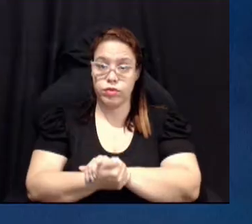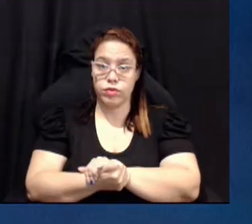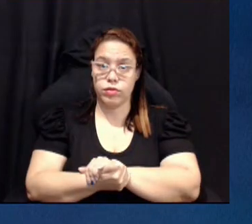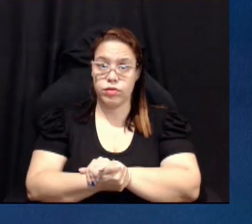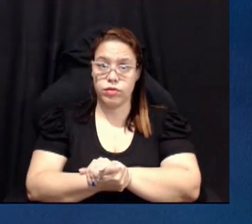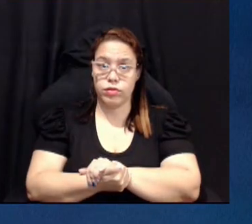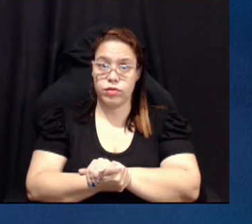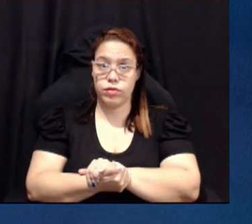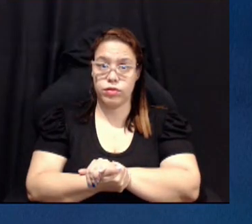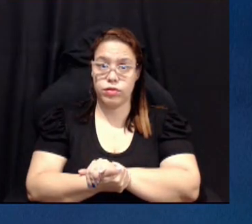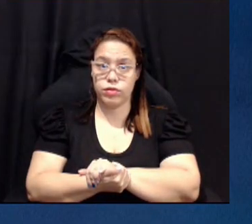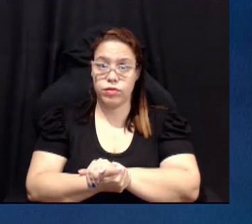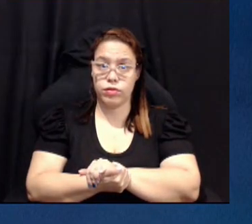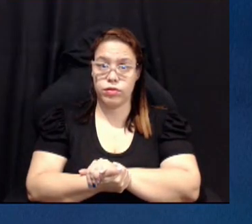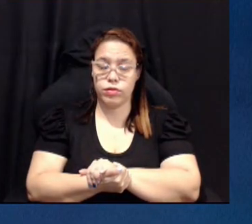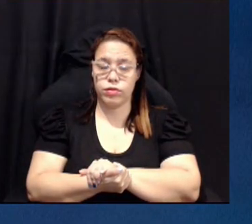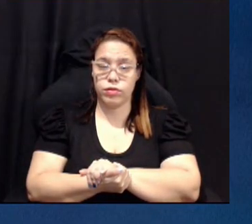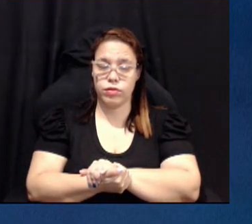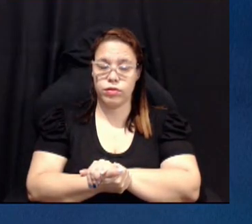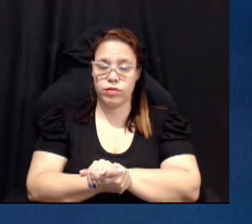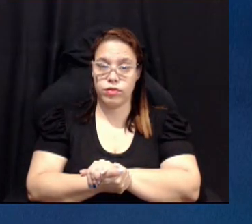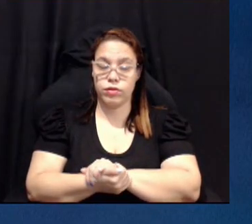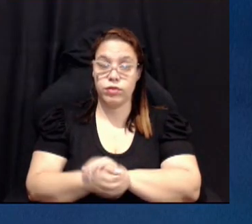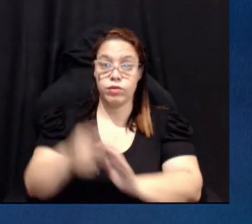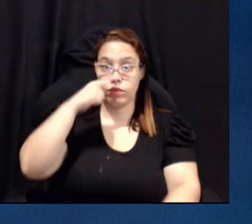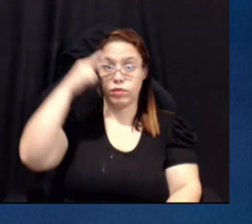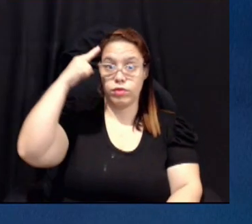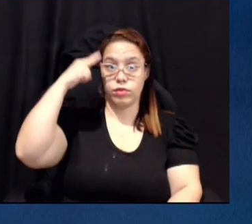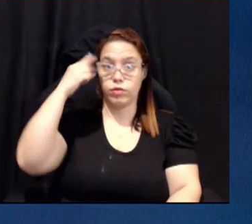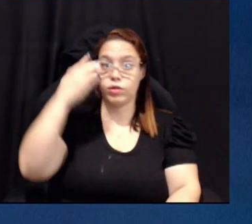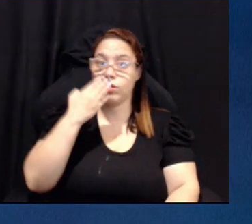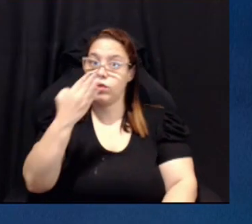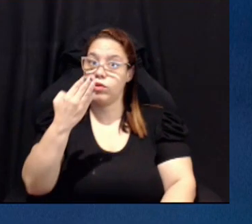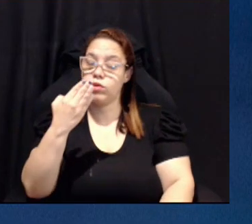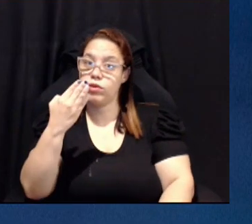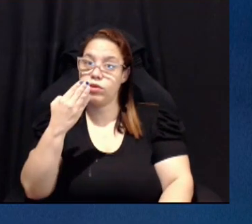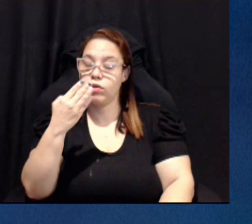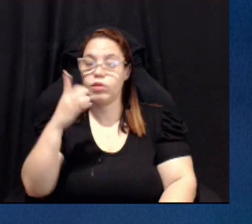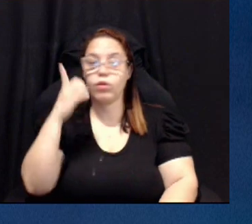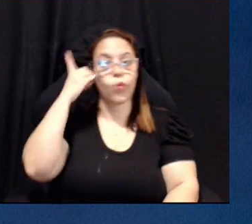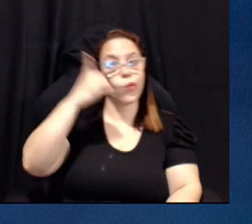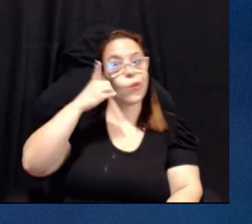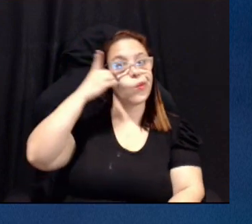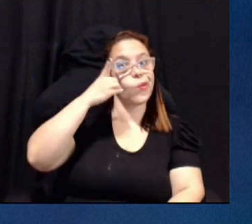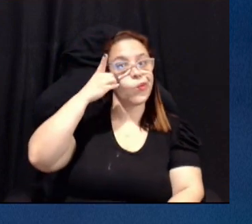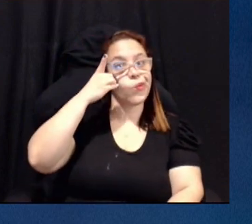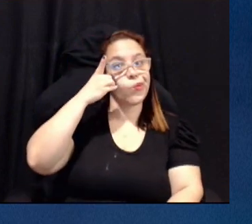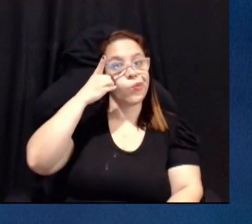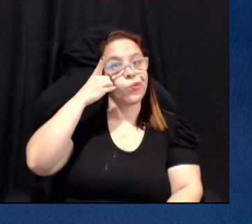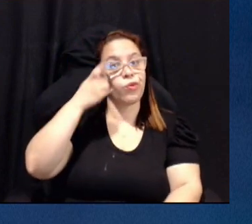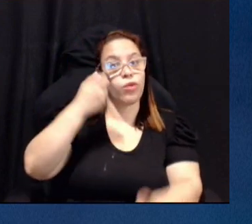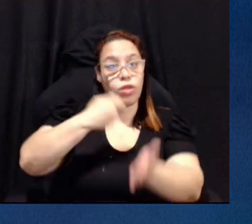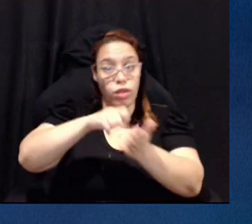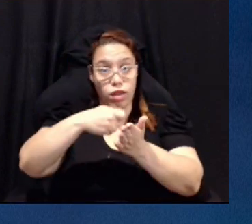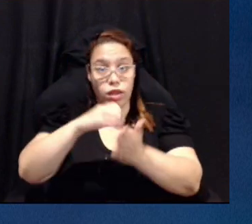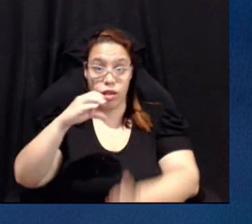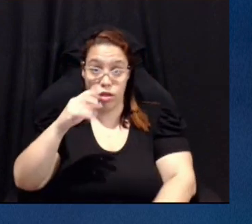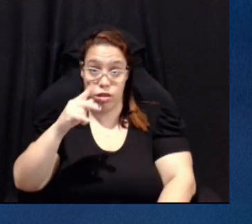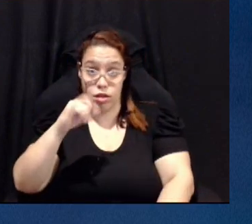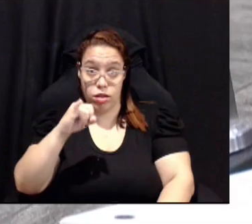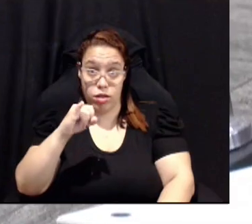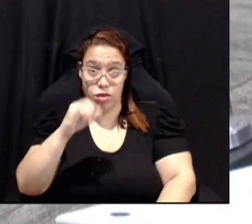A moção da vereadora Paula Miguel apela aos deputados federais para que assinem a CPI do desperdício